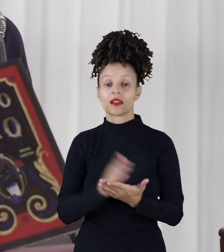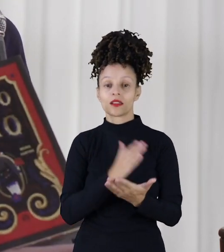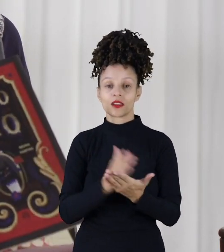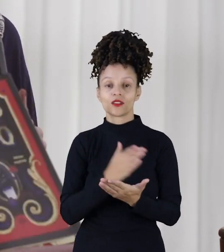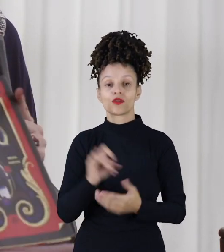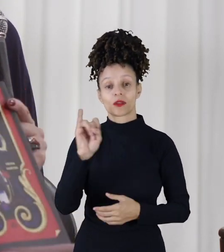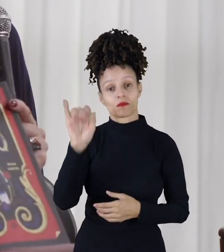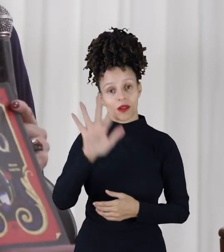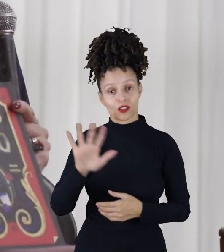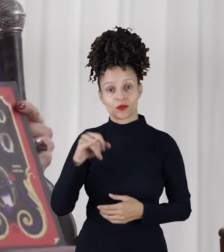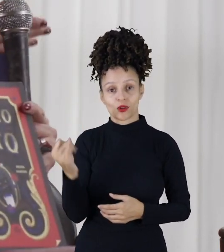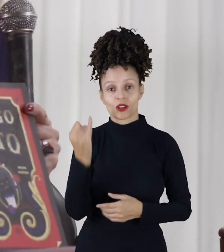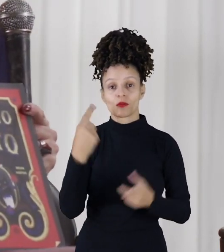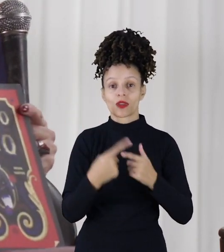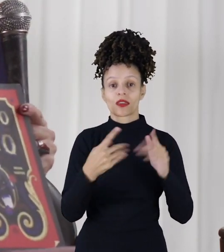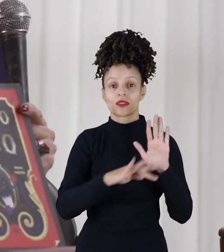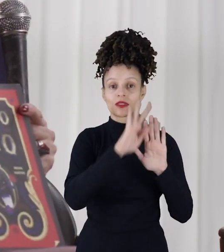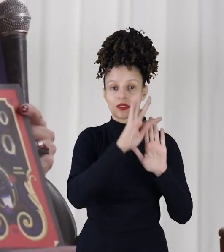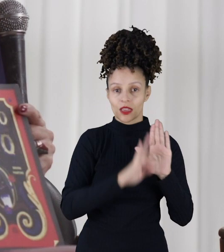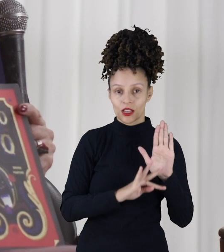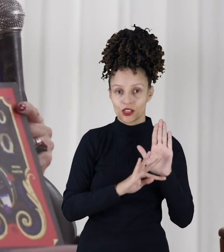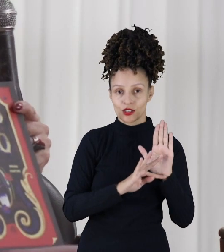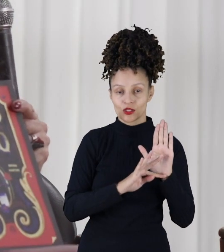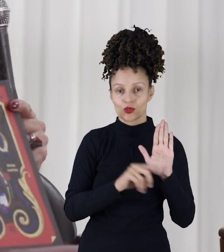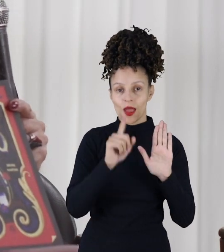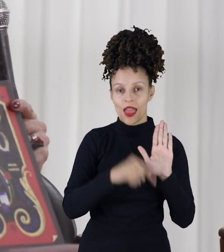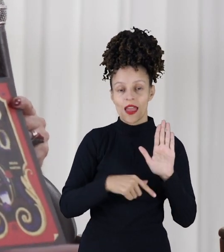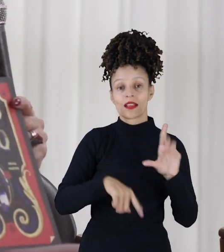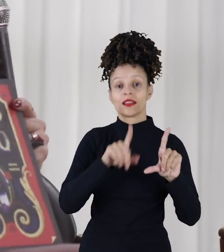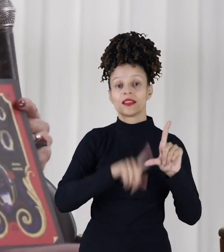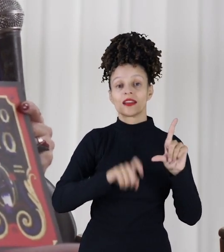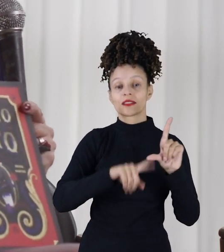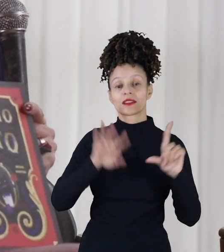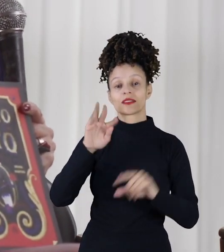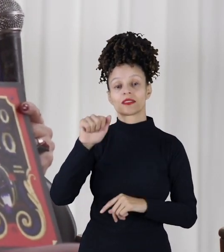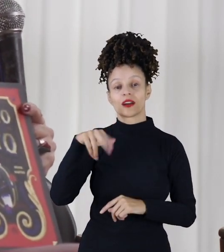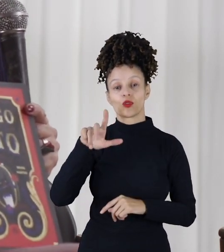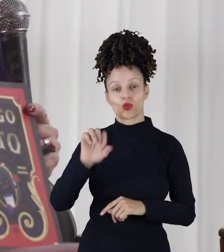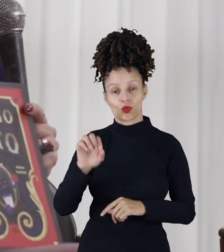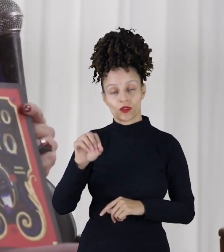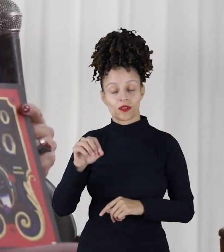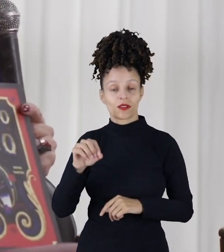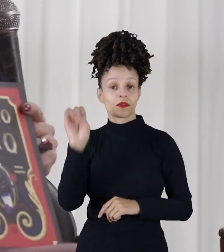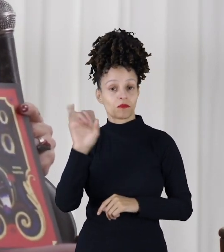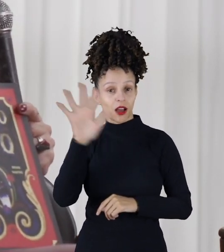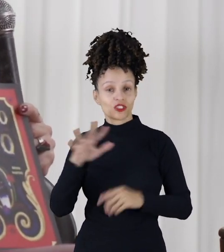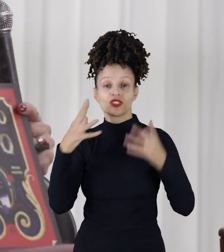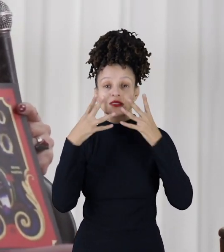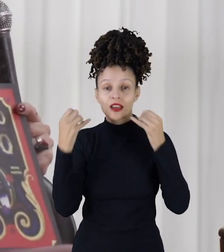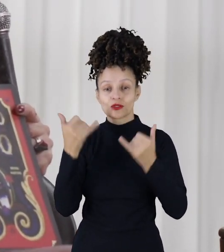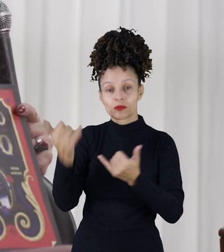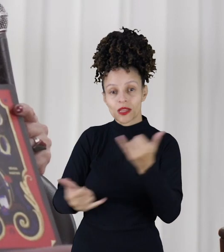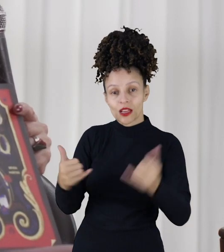E ele é um livro, assim, é um livro onde a imagem é muito importante, porque o texto é como se fosse uma letra de tango. As imagens é um